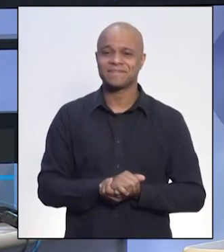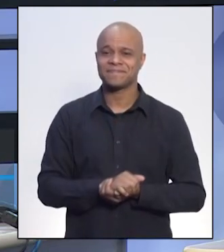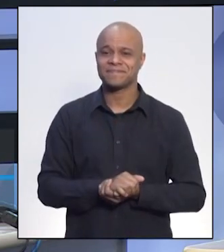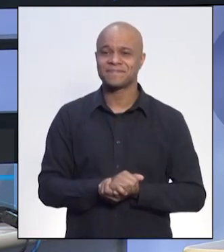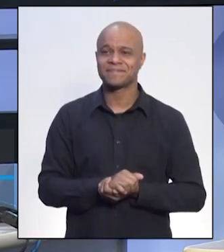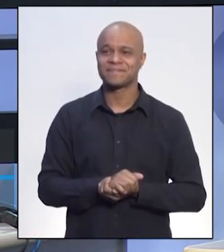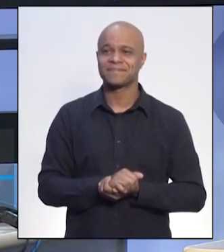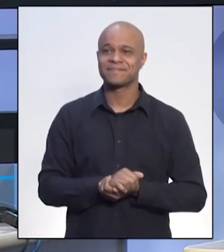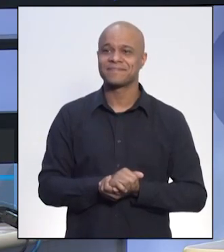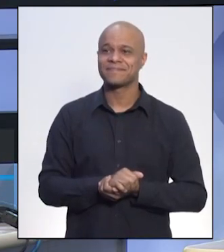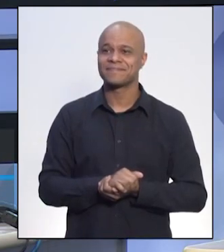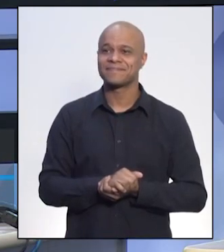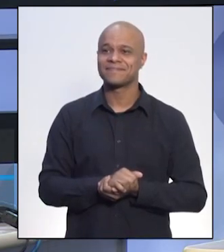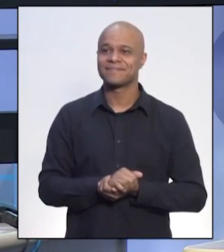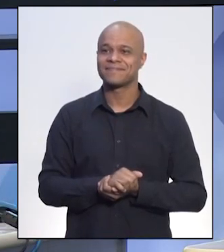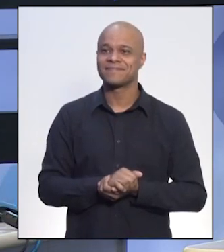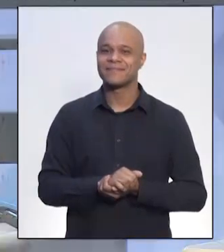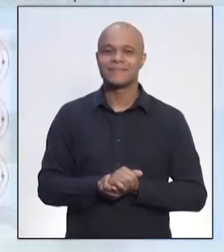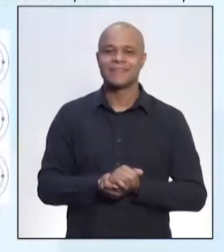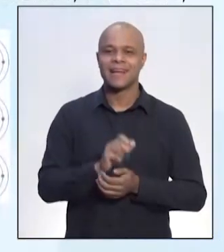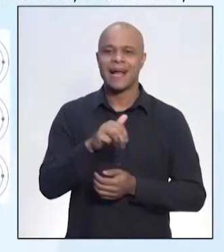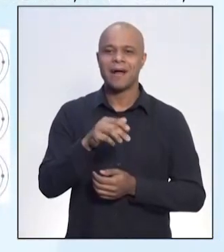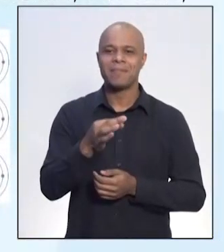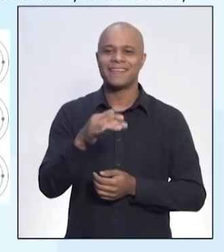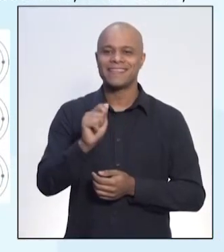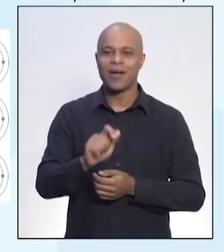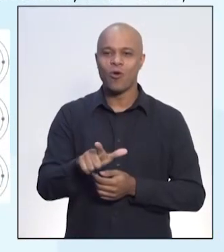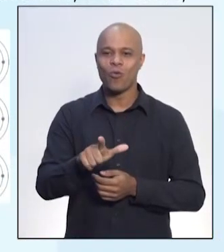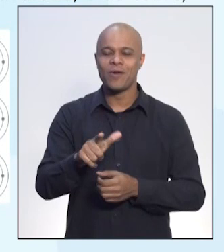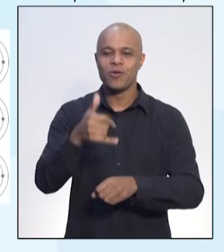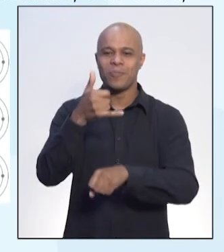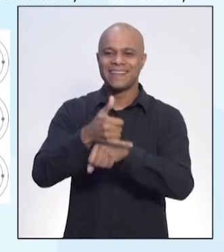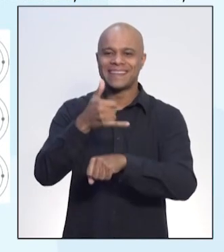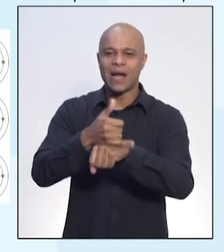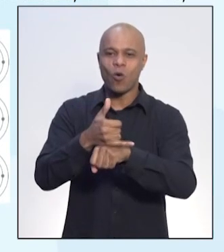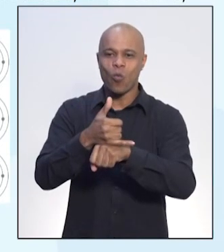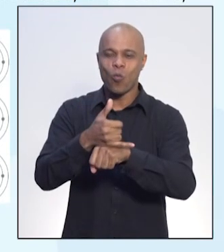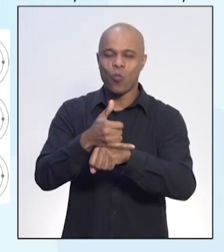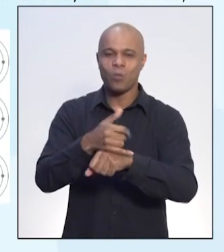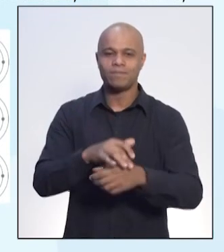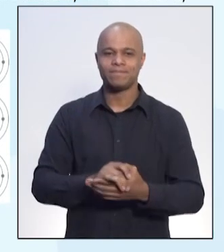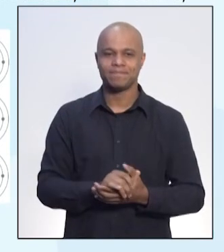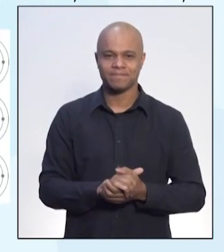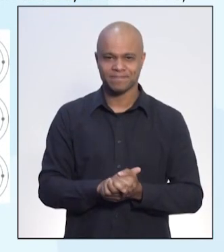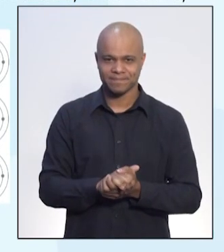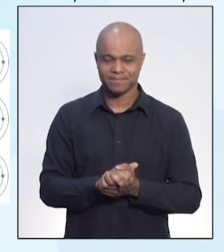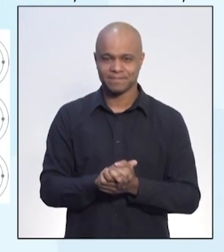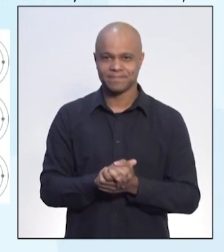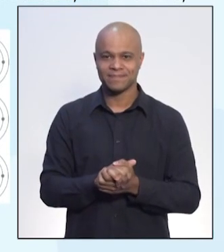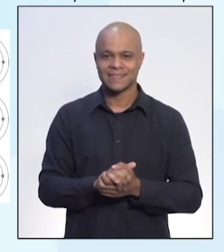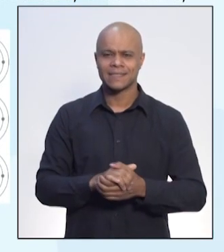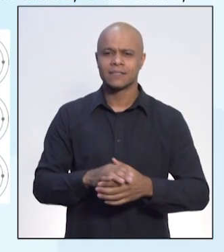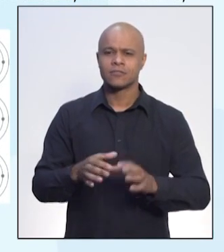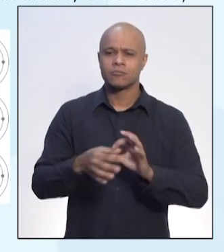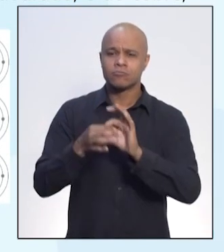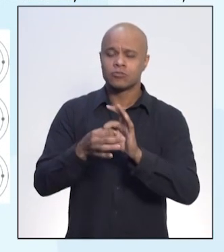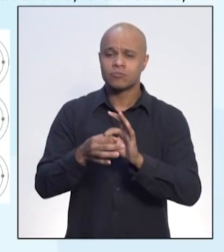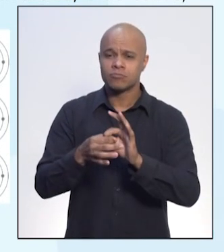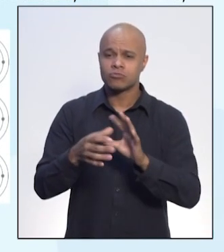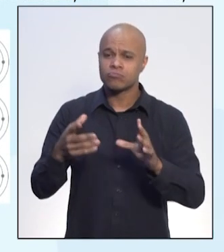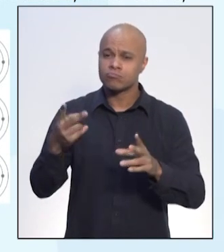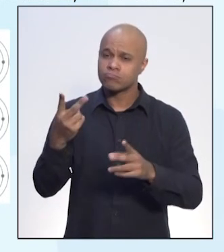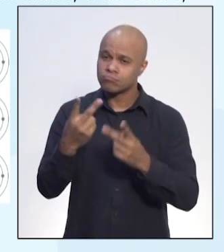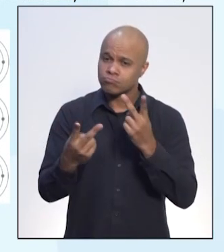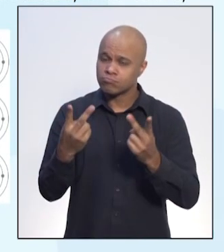que ocorre entre um ametal e um metal. E ligação metálica ocorre entre os metais,